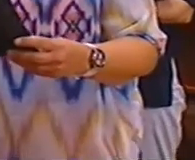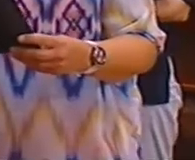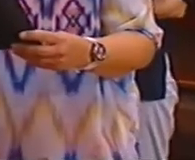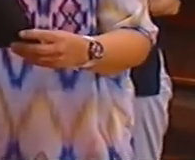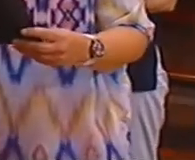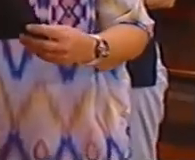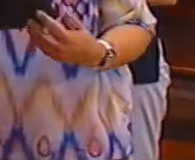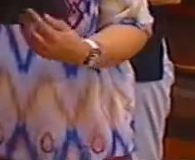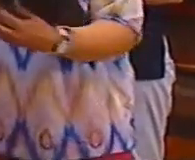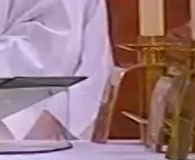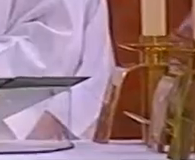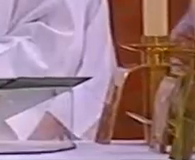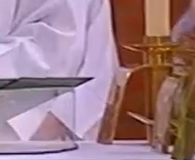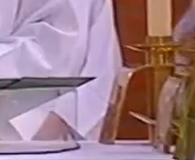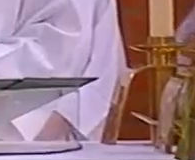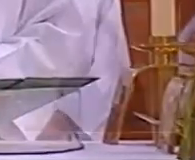E aí